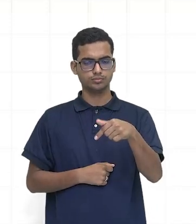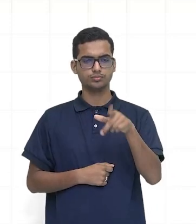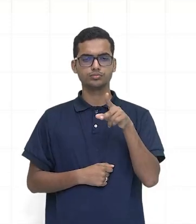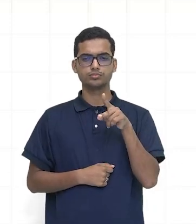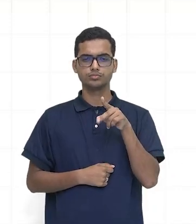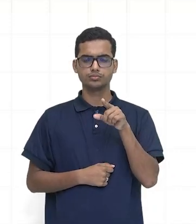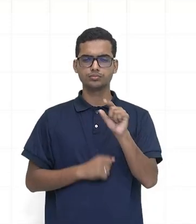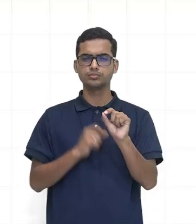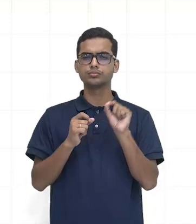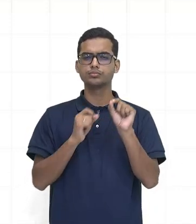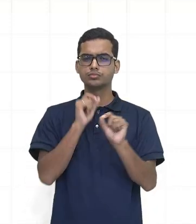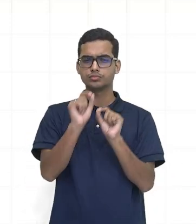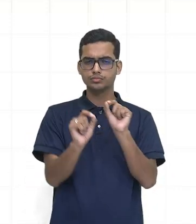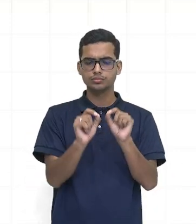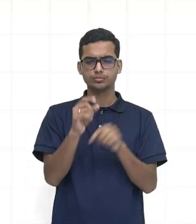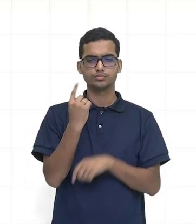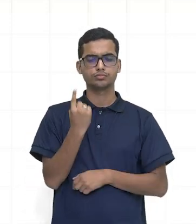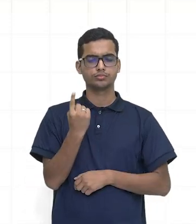21, 28,